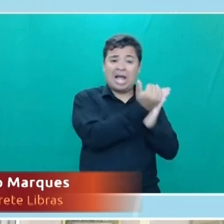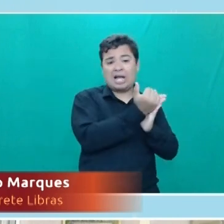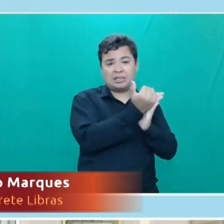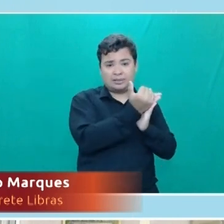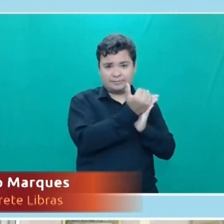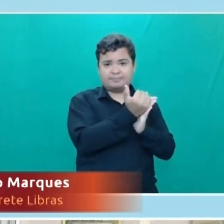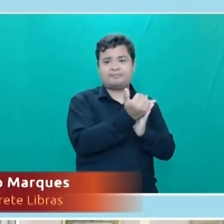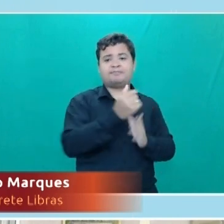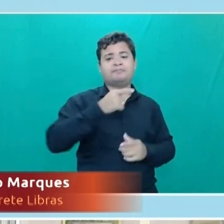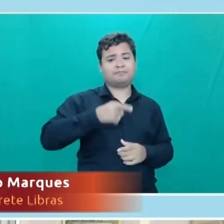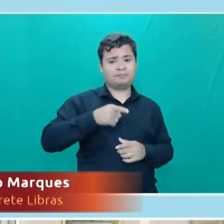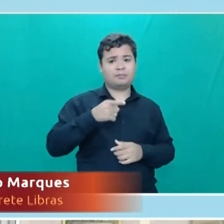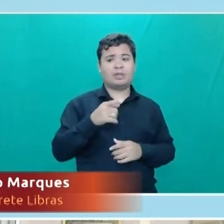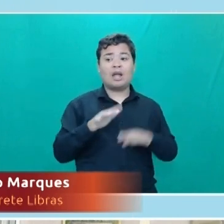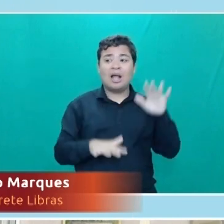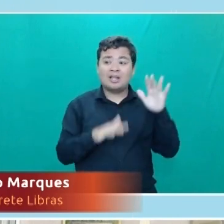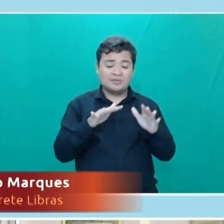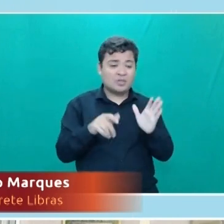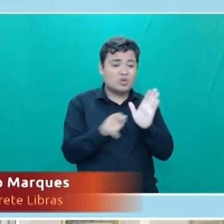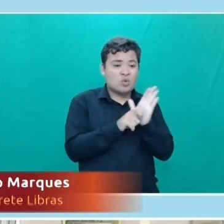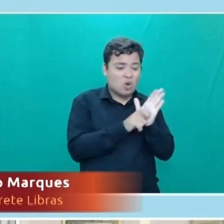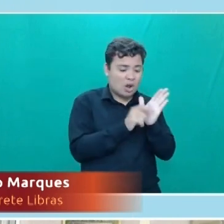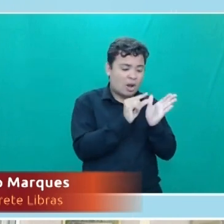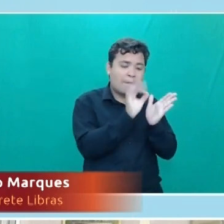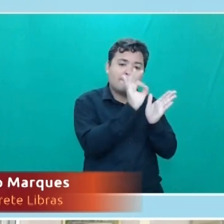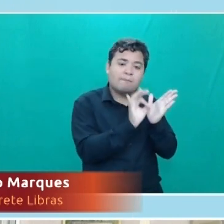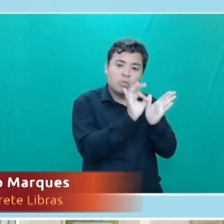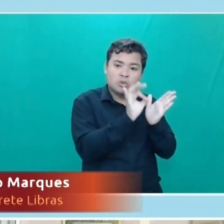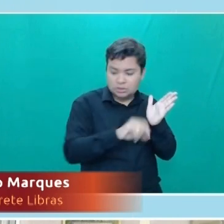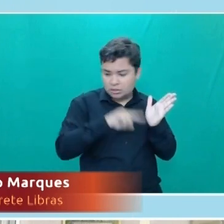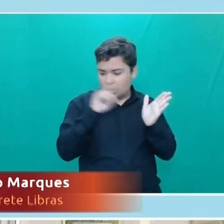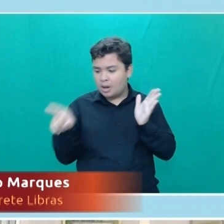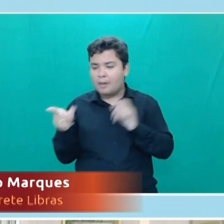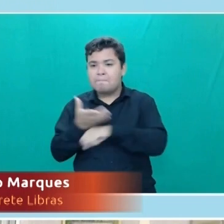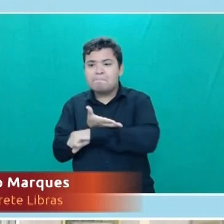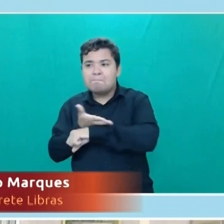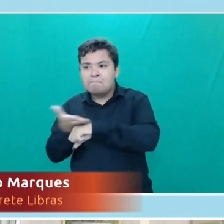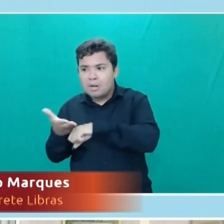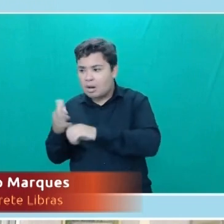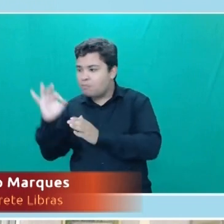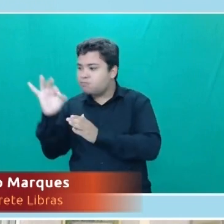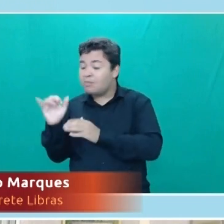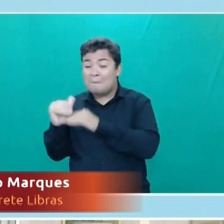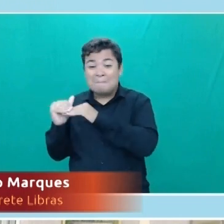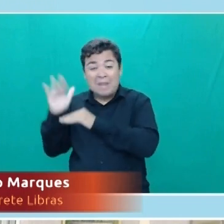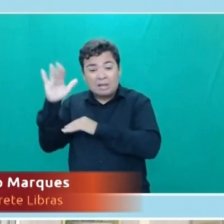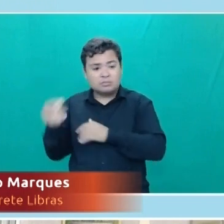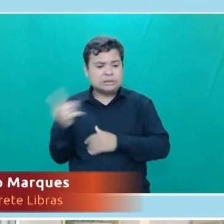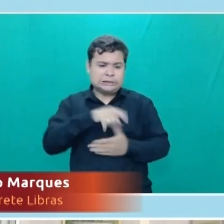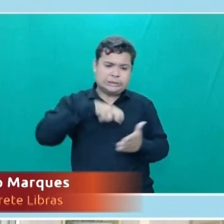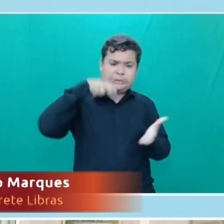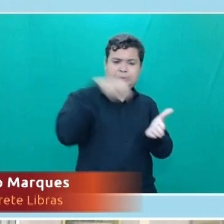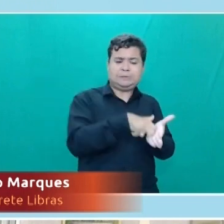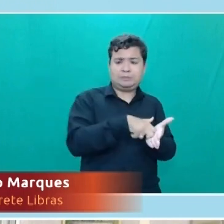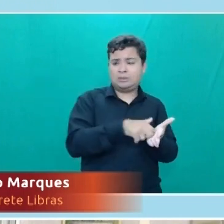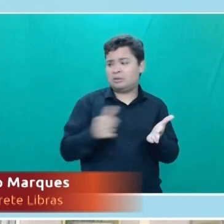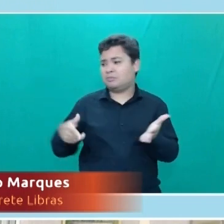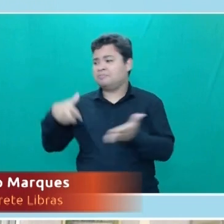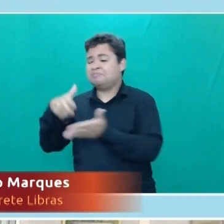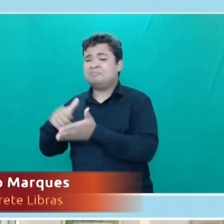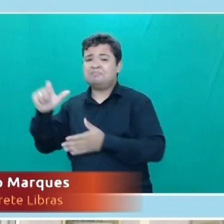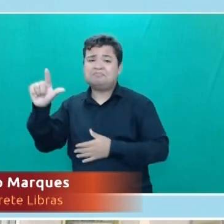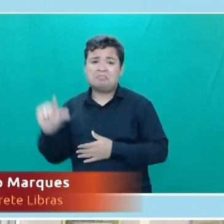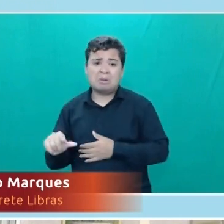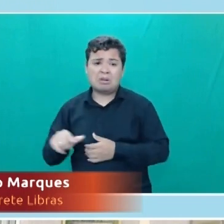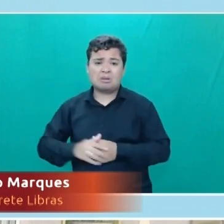portando uma quantidade muito menor de droga do que pessoas brancas de classe média, classe alta. Acaba que esse racismo,